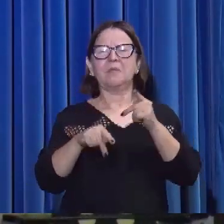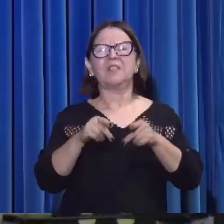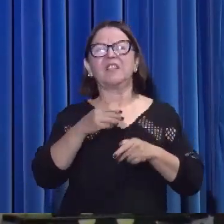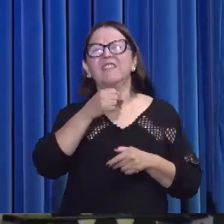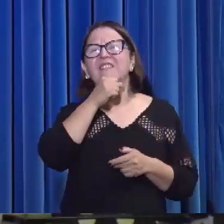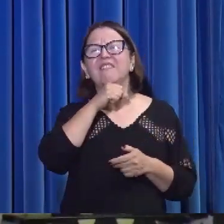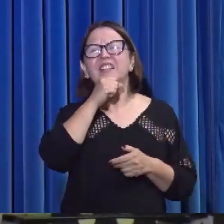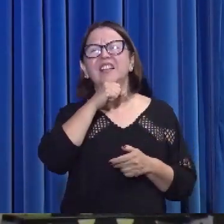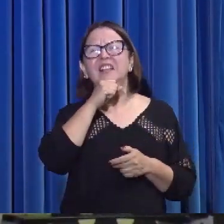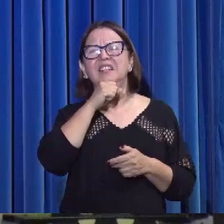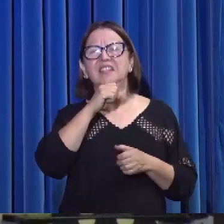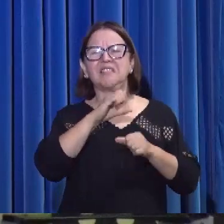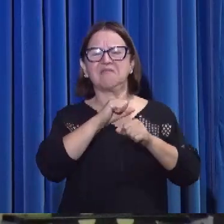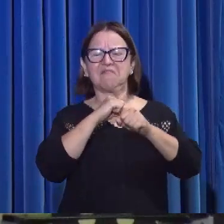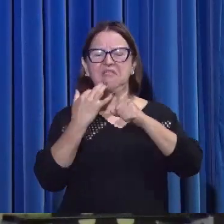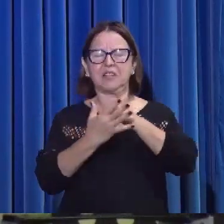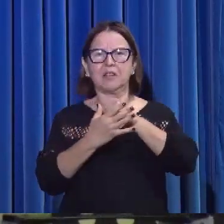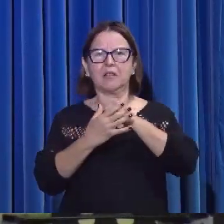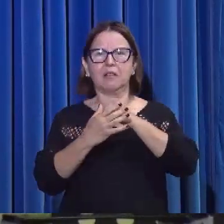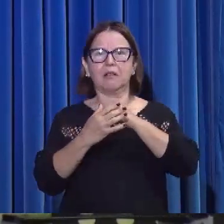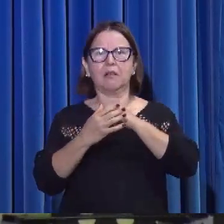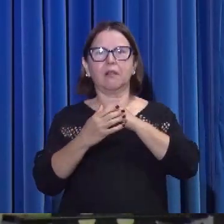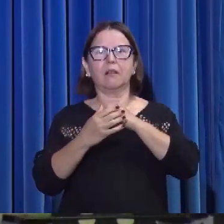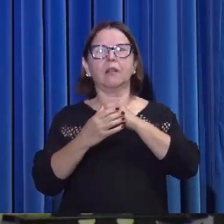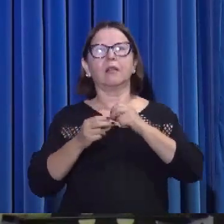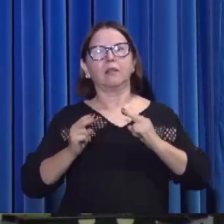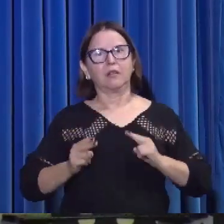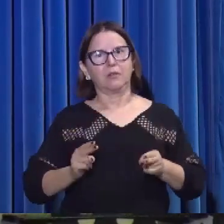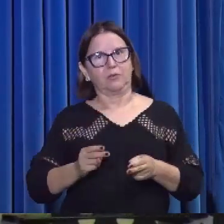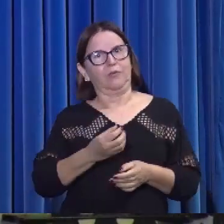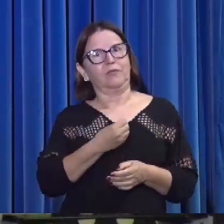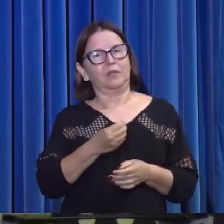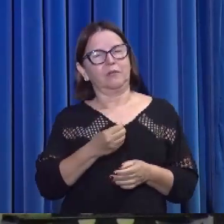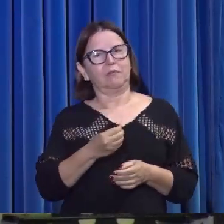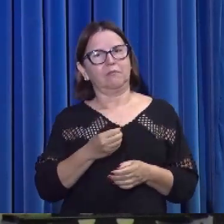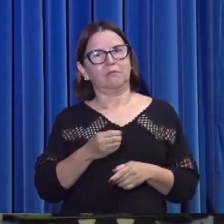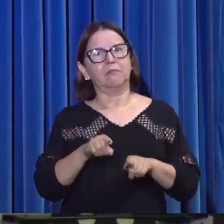Assim como você vê jovens pegando e sendo ceifados.